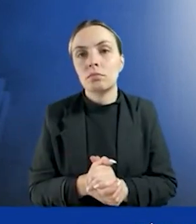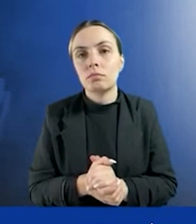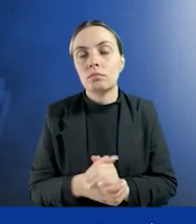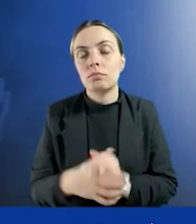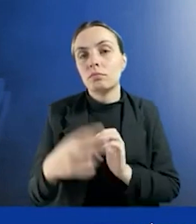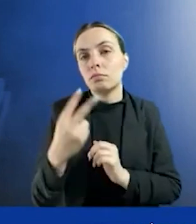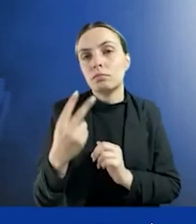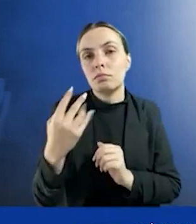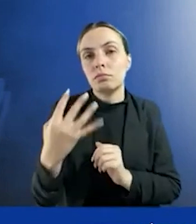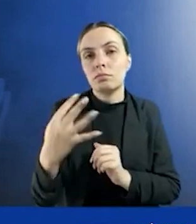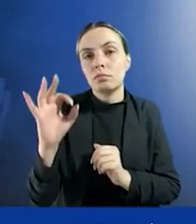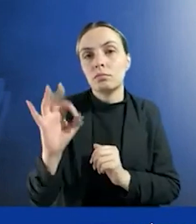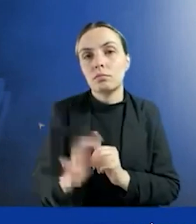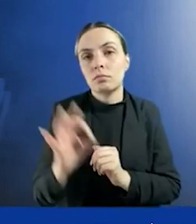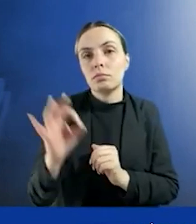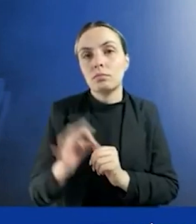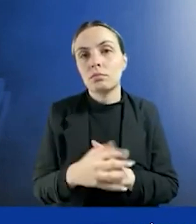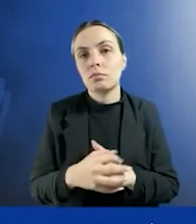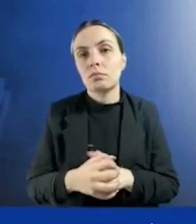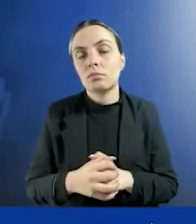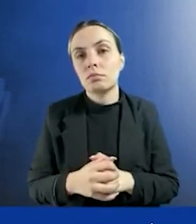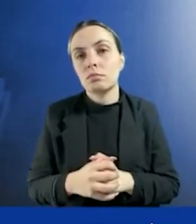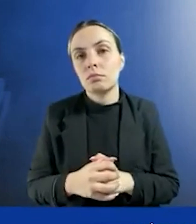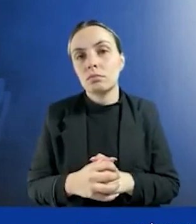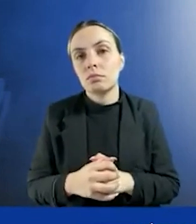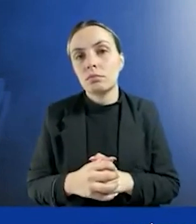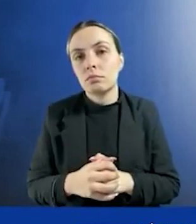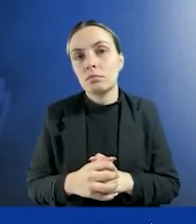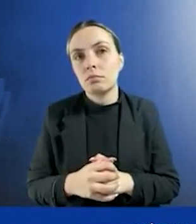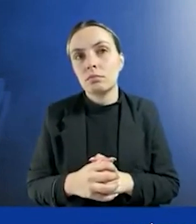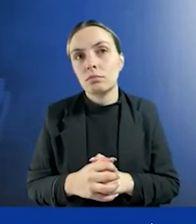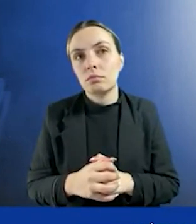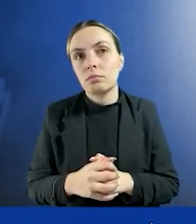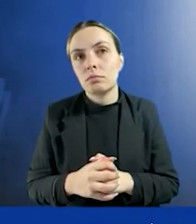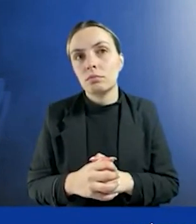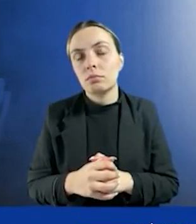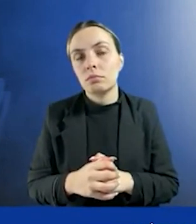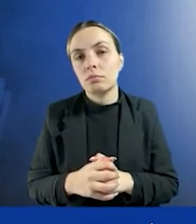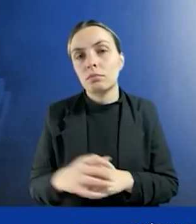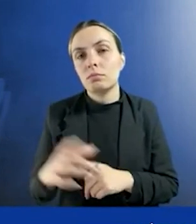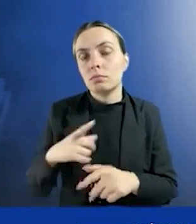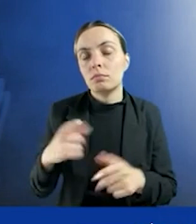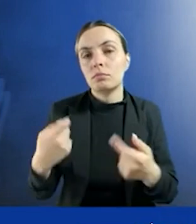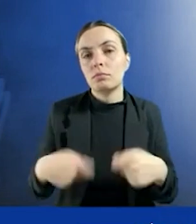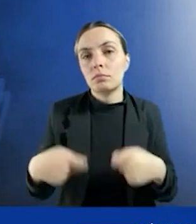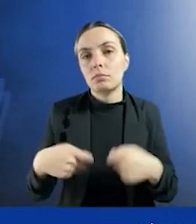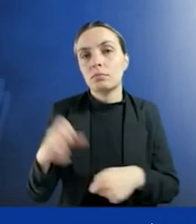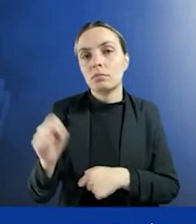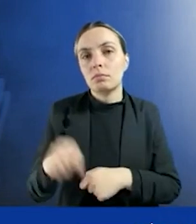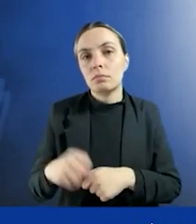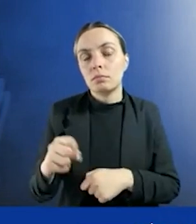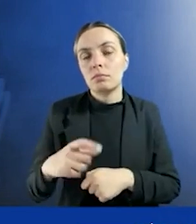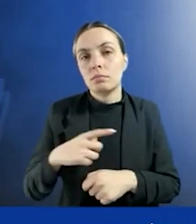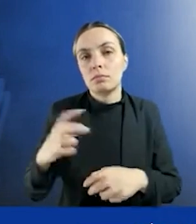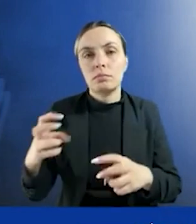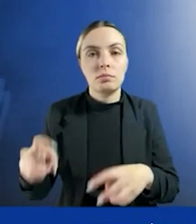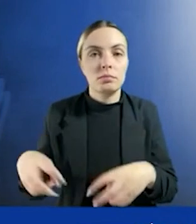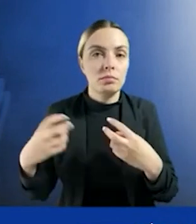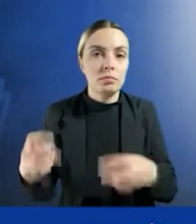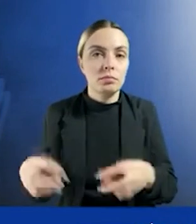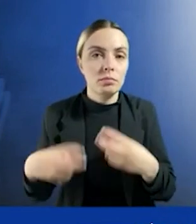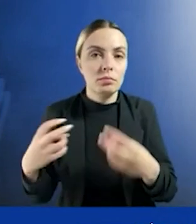24%. Assim como a minha colega apresentou antes, existe uma necessidade aqui de ter uma agricultura com